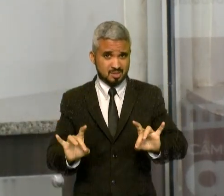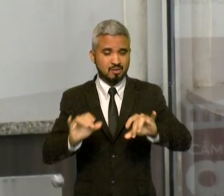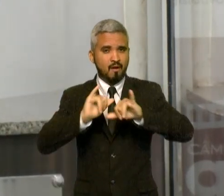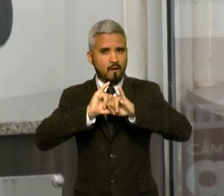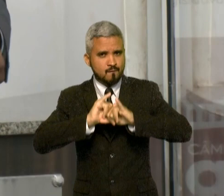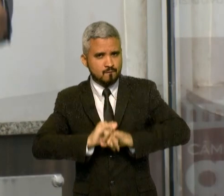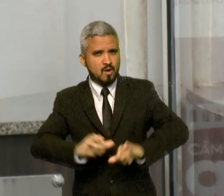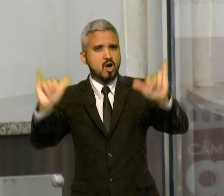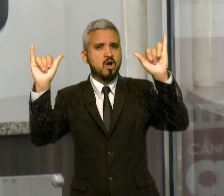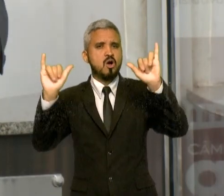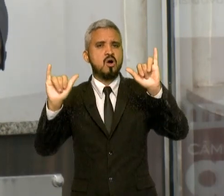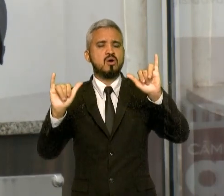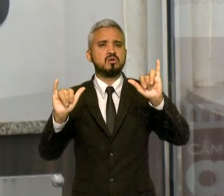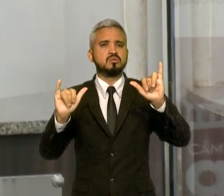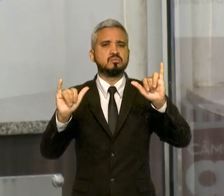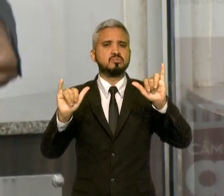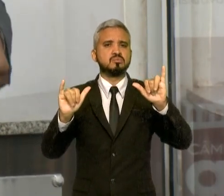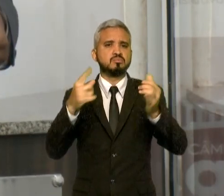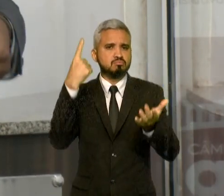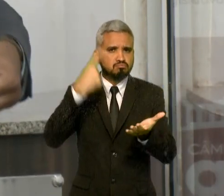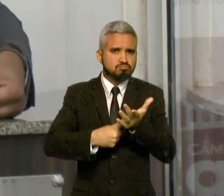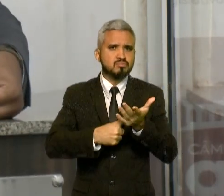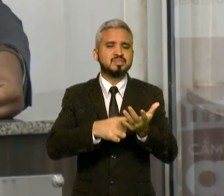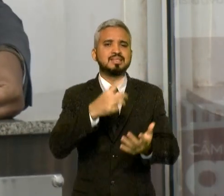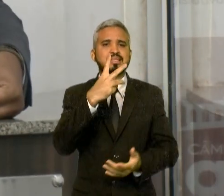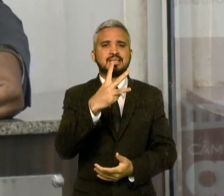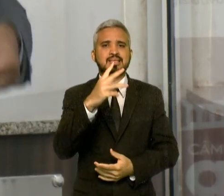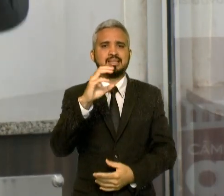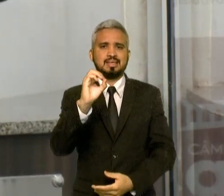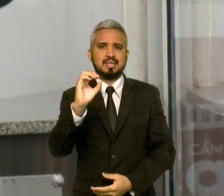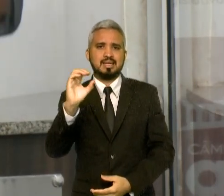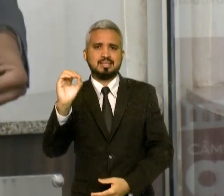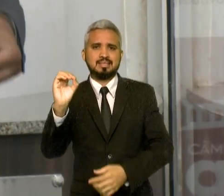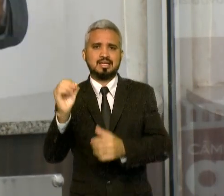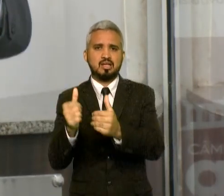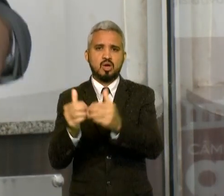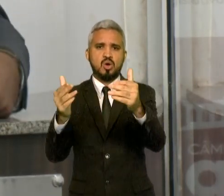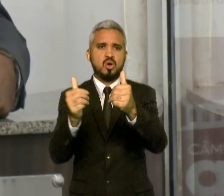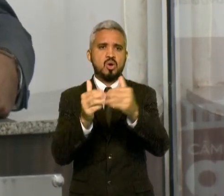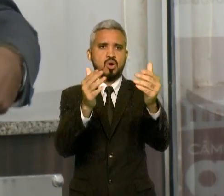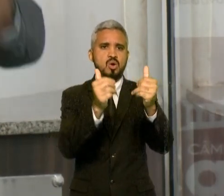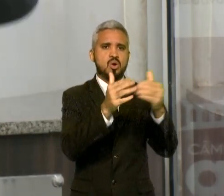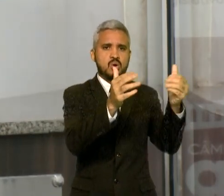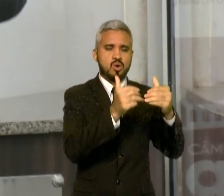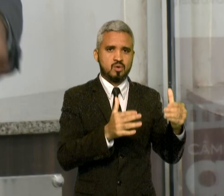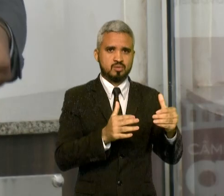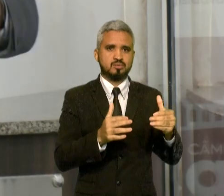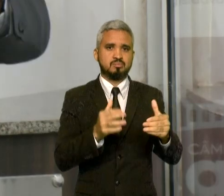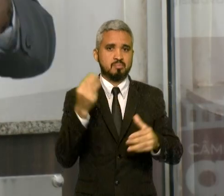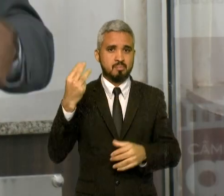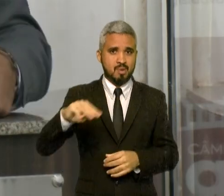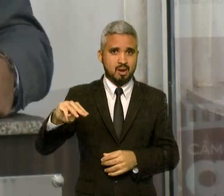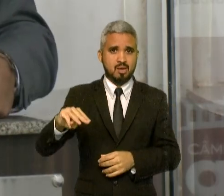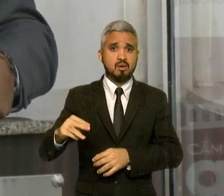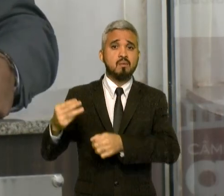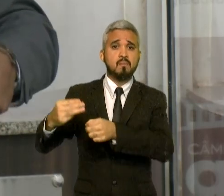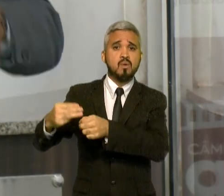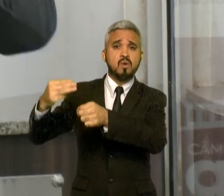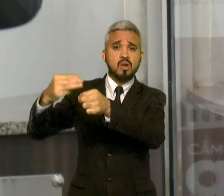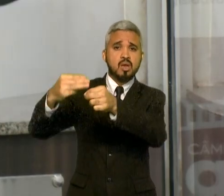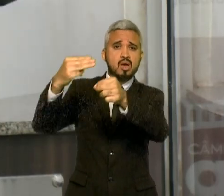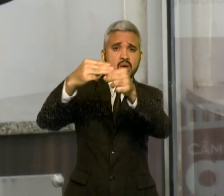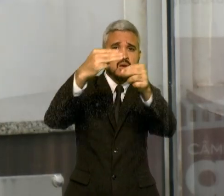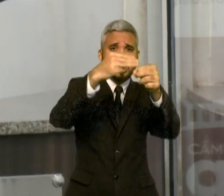fazer 300 obras no Maranhão, em todos os municípios, em todas as localidades.